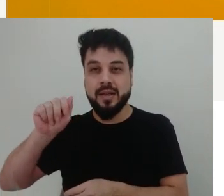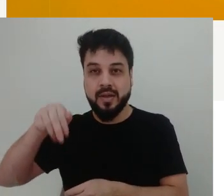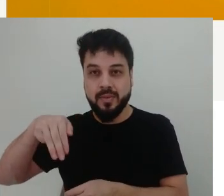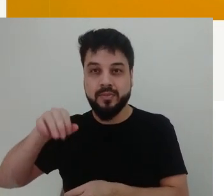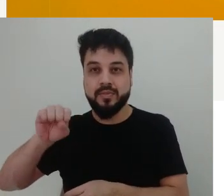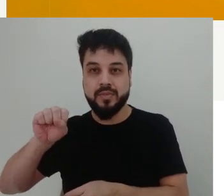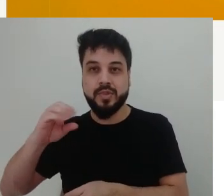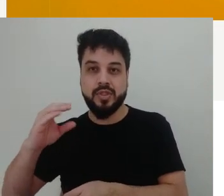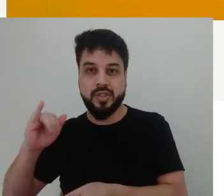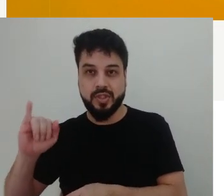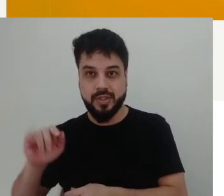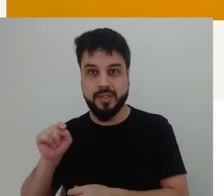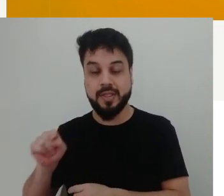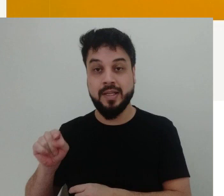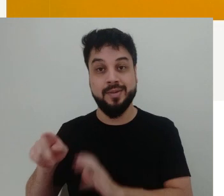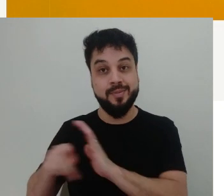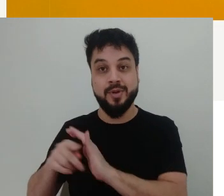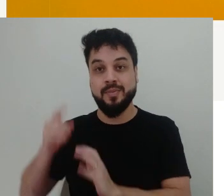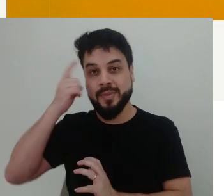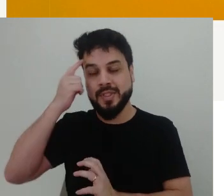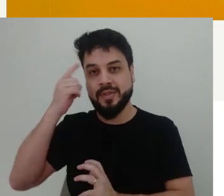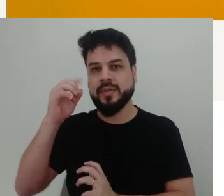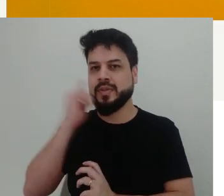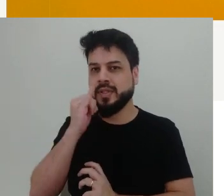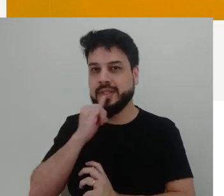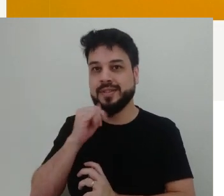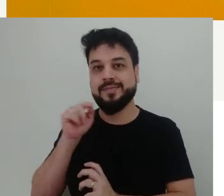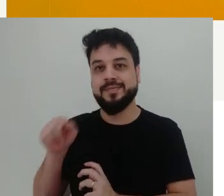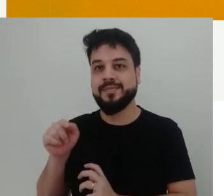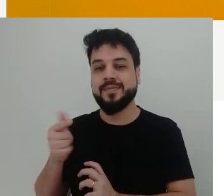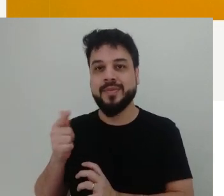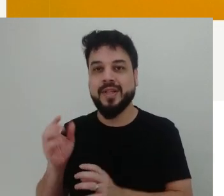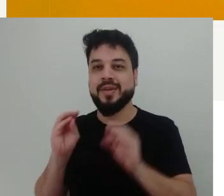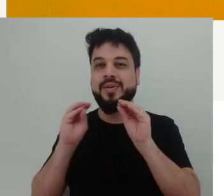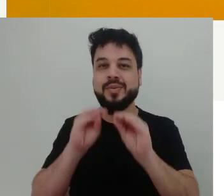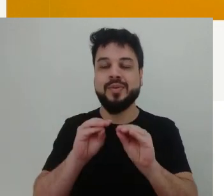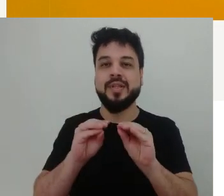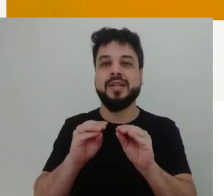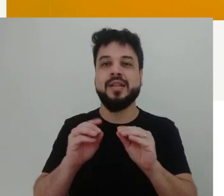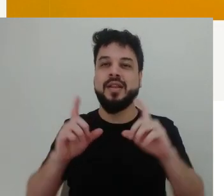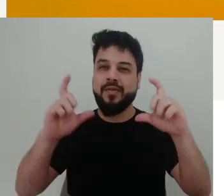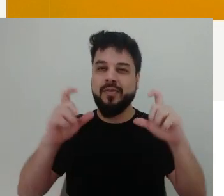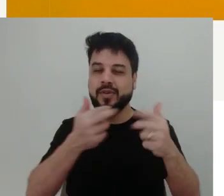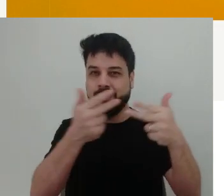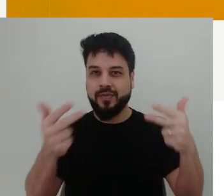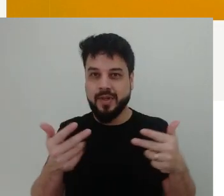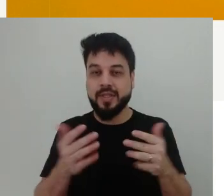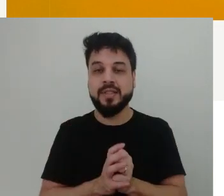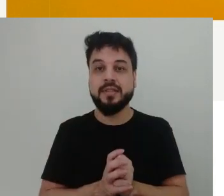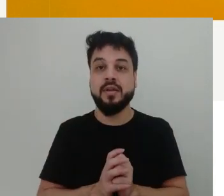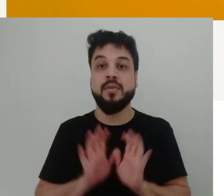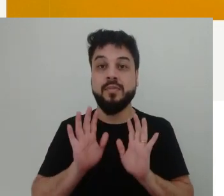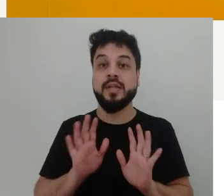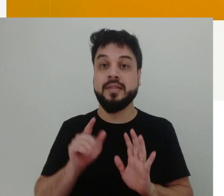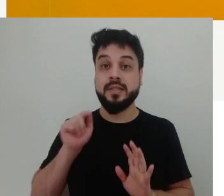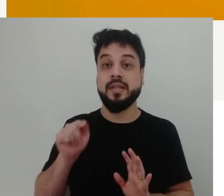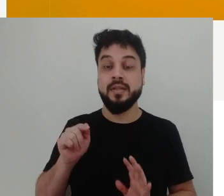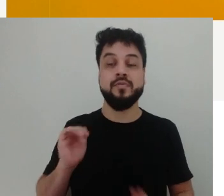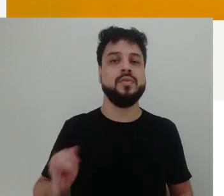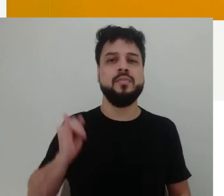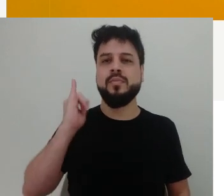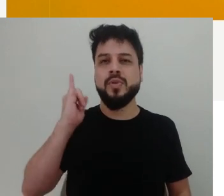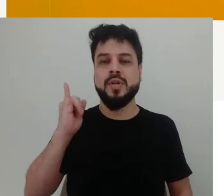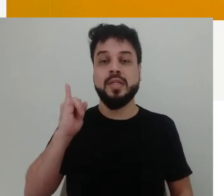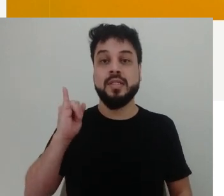sido o primeiro intelectual latino-americano que conheceu Gramsci, quando evidentemente Gramsci ainda era livre e não estava na cadeia, nos